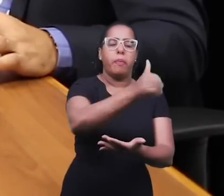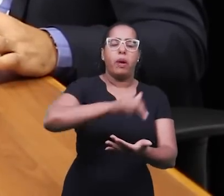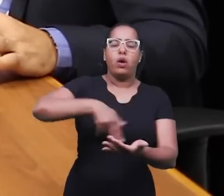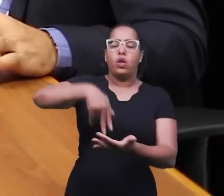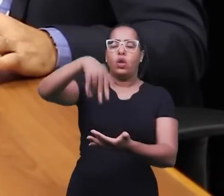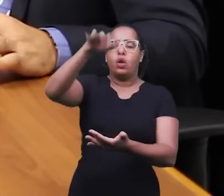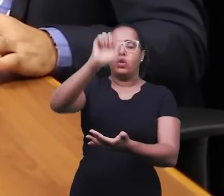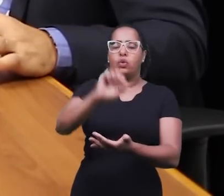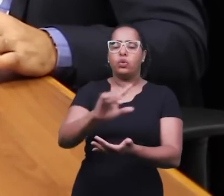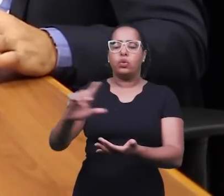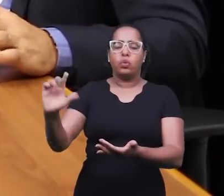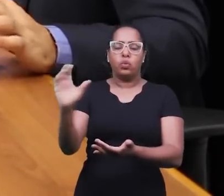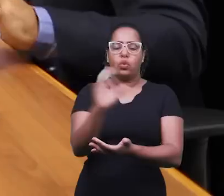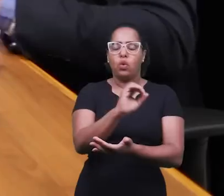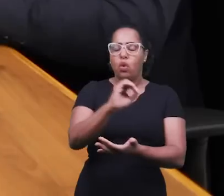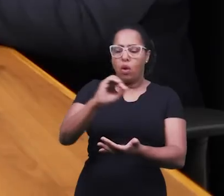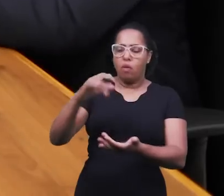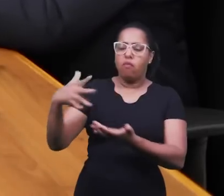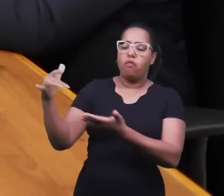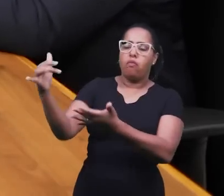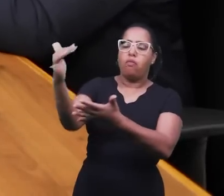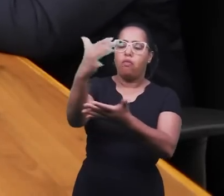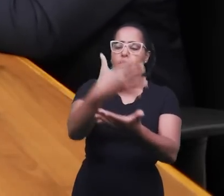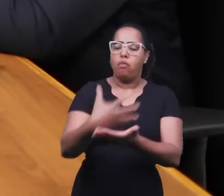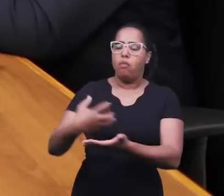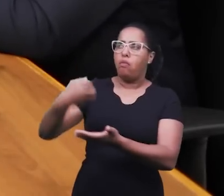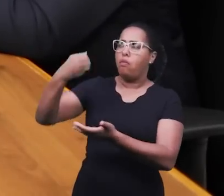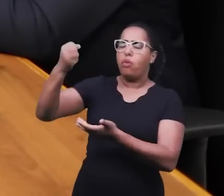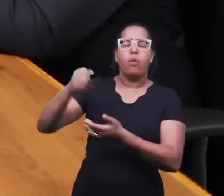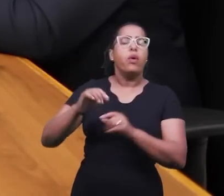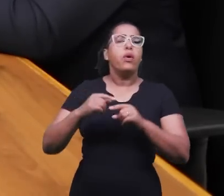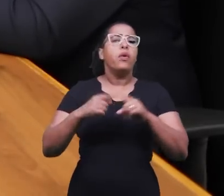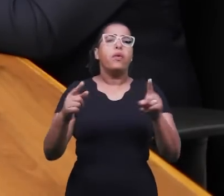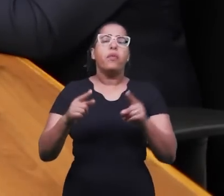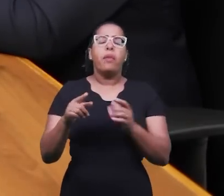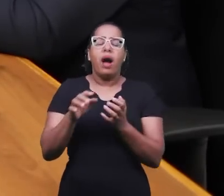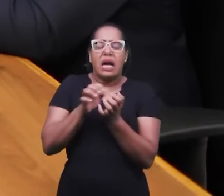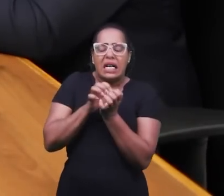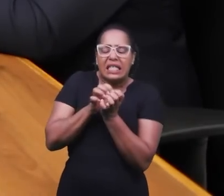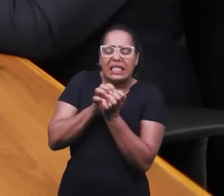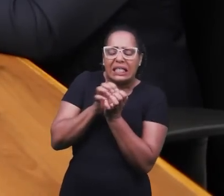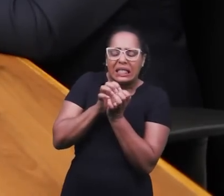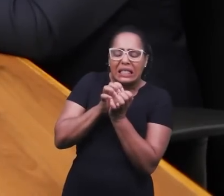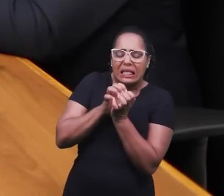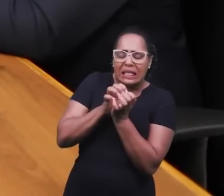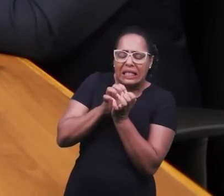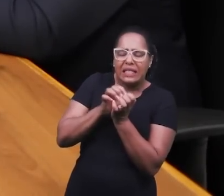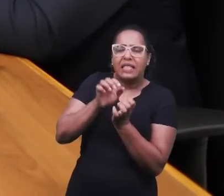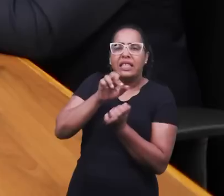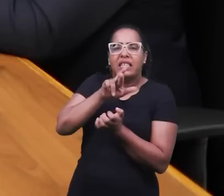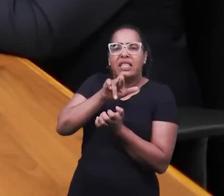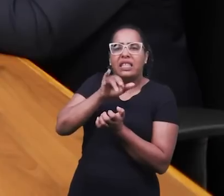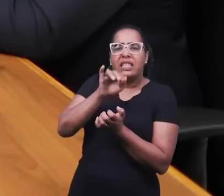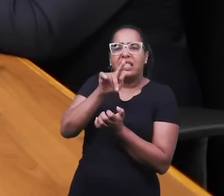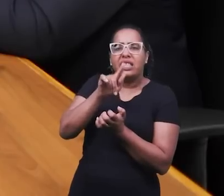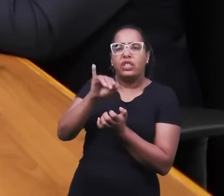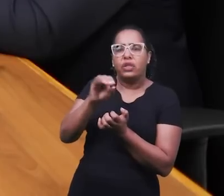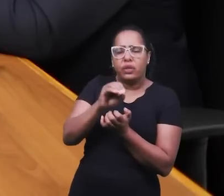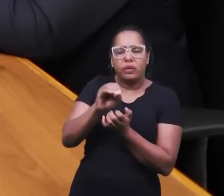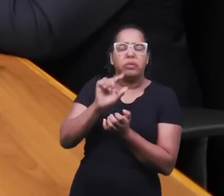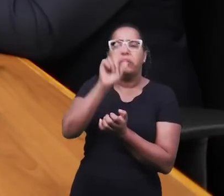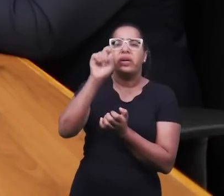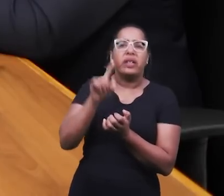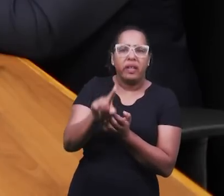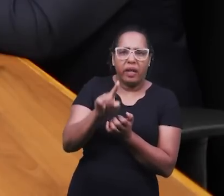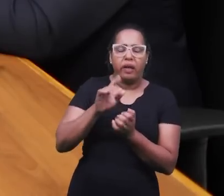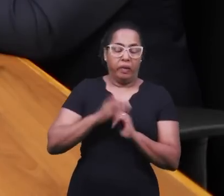4 ventos de uma a outra extremidade do céu. E agora, esse rijo clamor de trombetas, o que é isto? Para